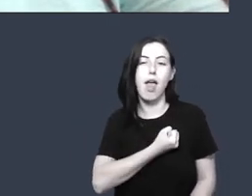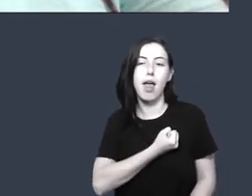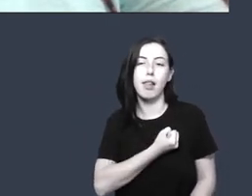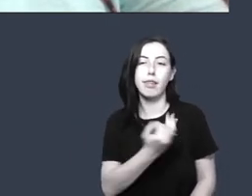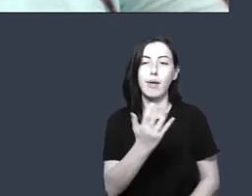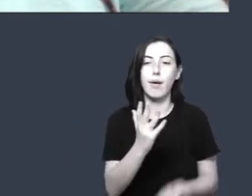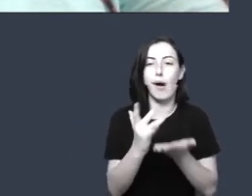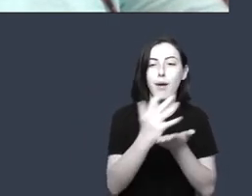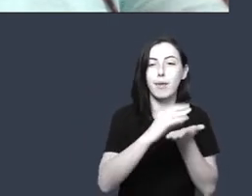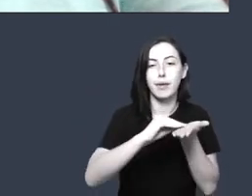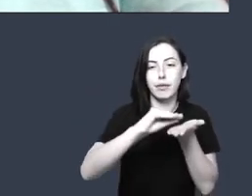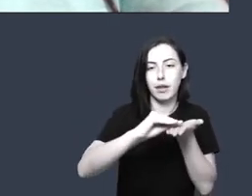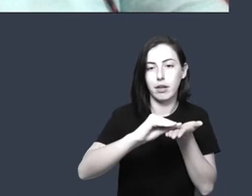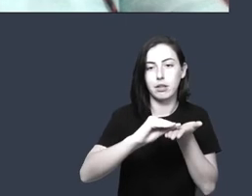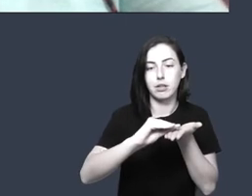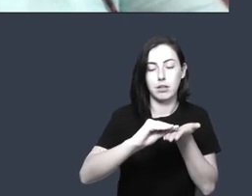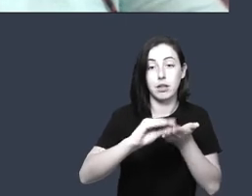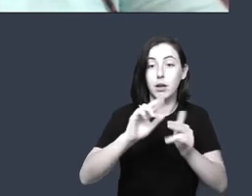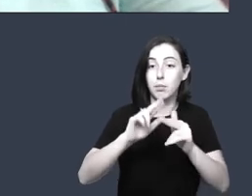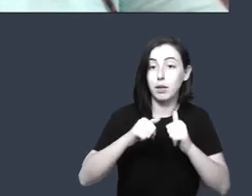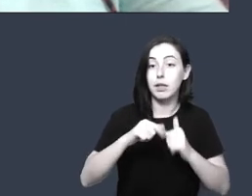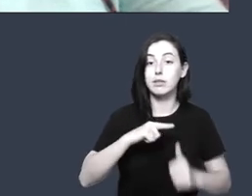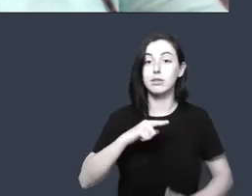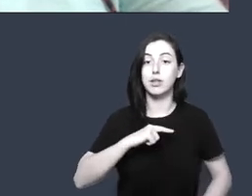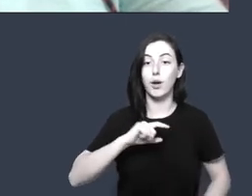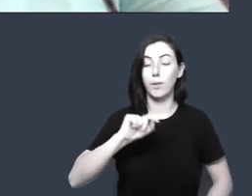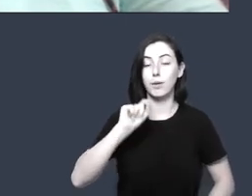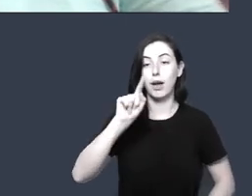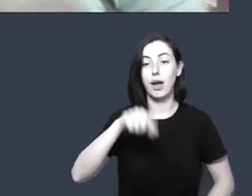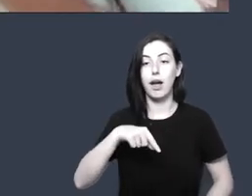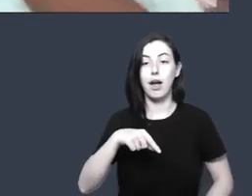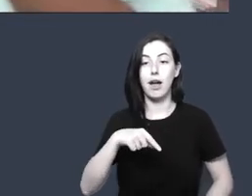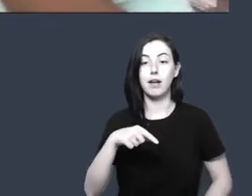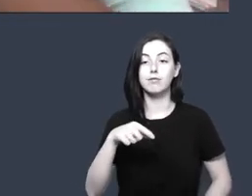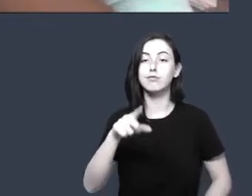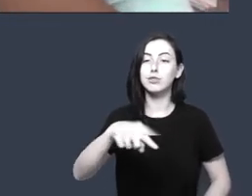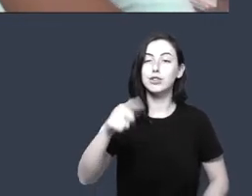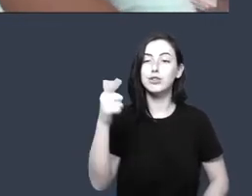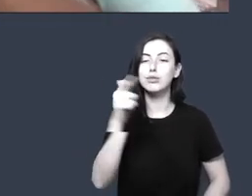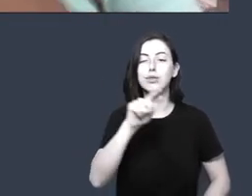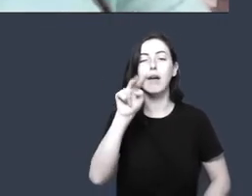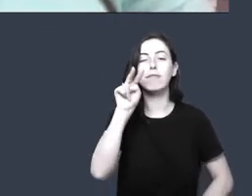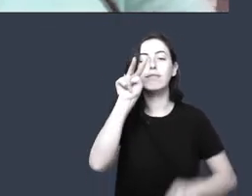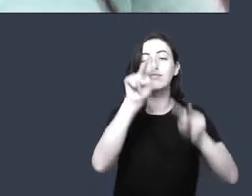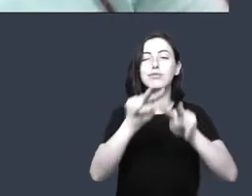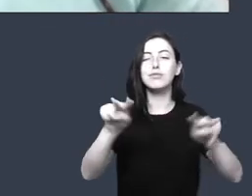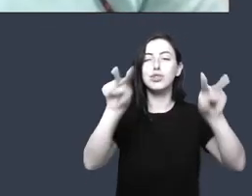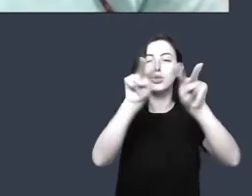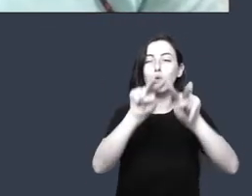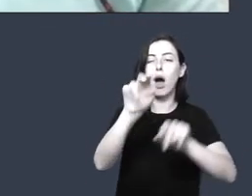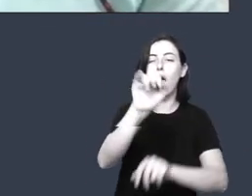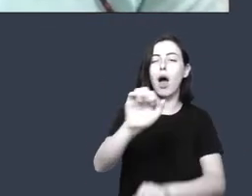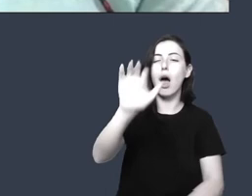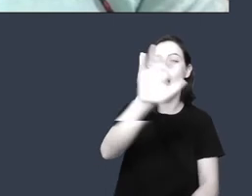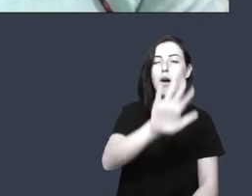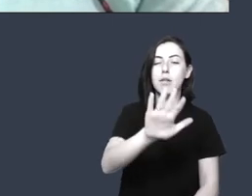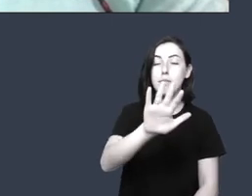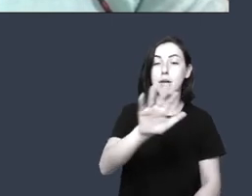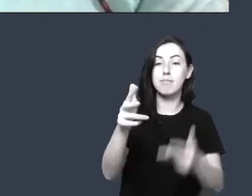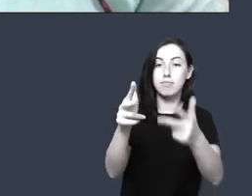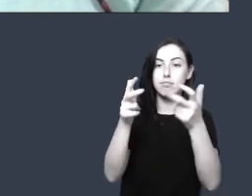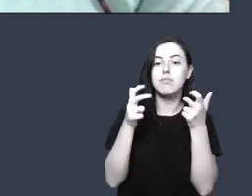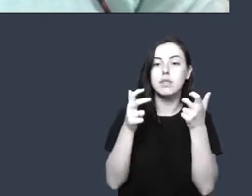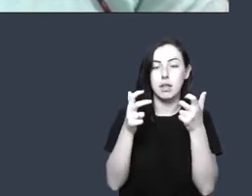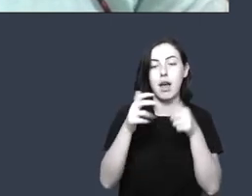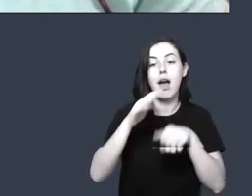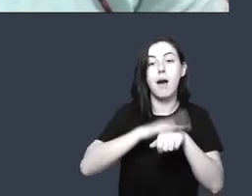Então, você ter ferramentas que você consegue visualizar isso. O próprio, eu acho que, se eu não me engano, o What If Tool, que é a